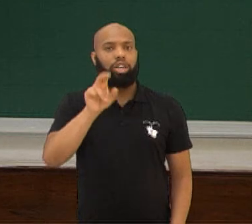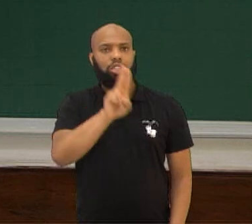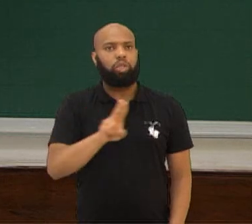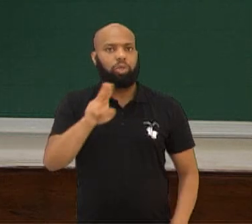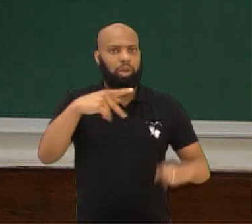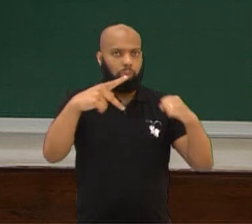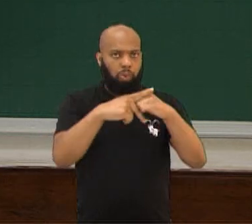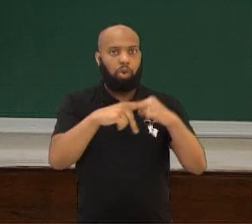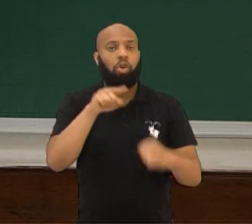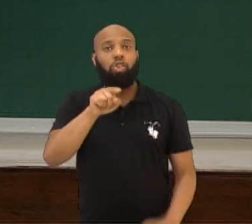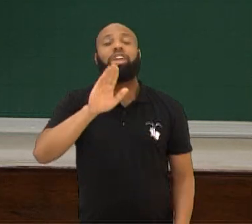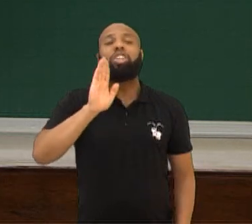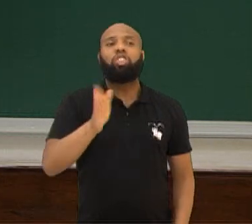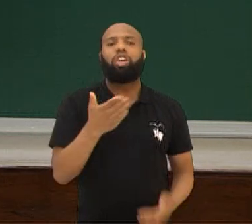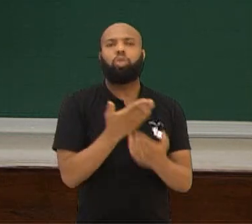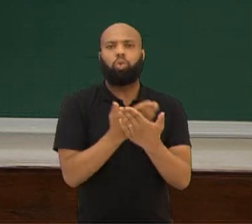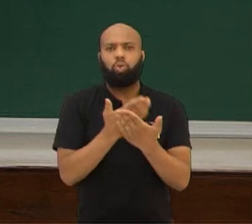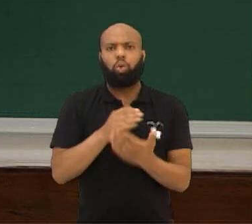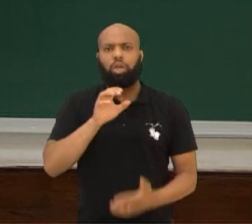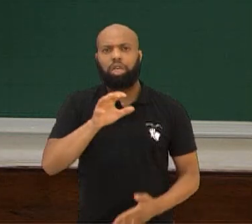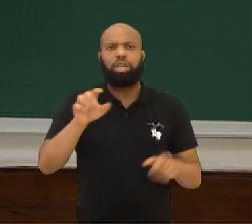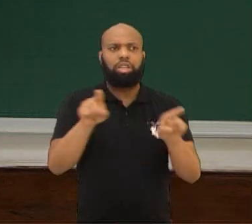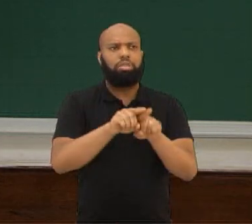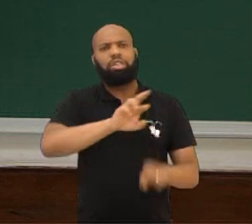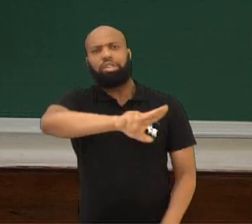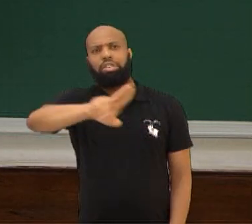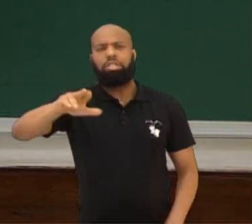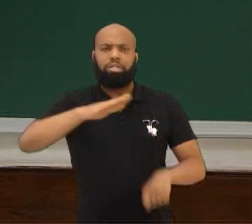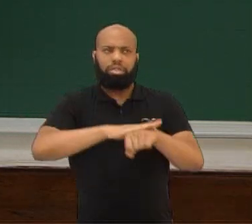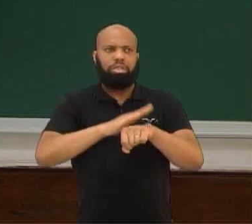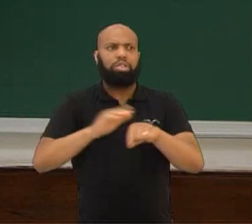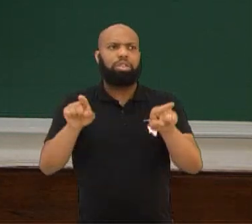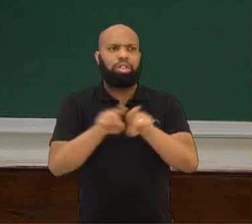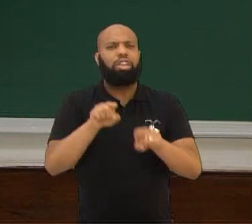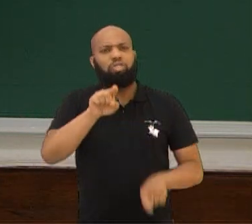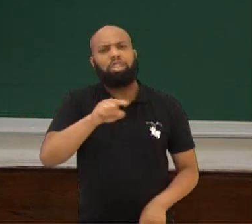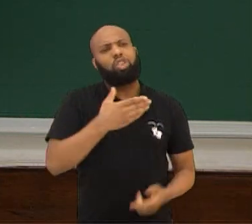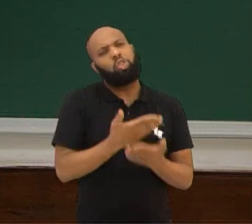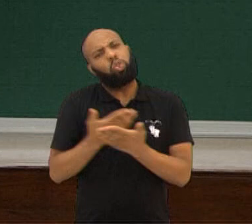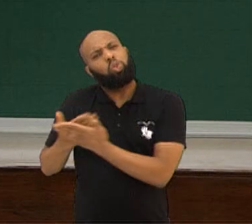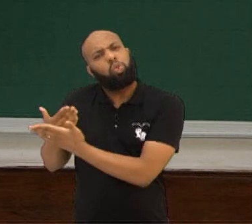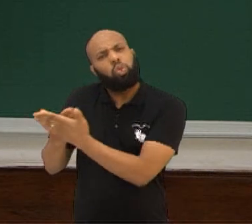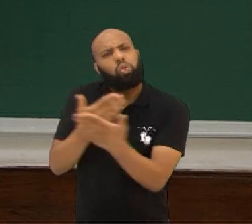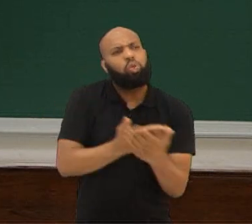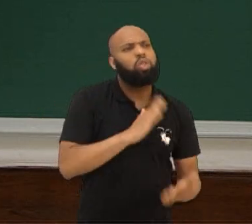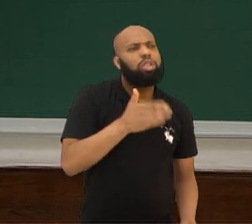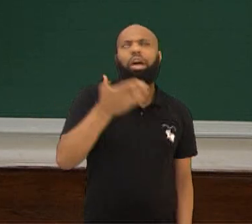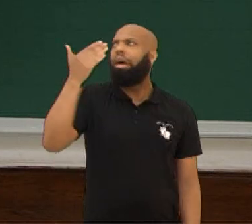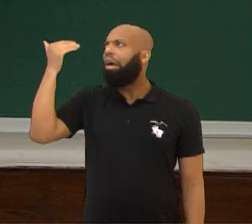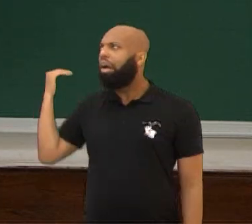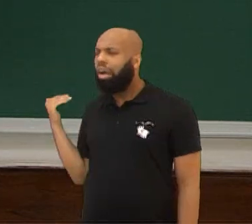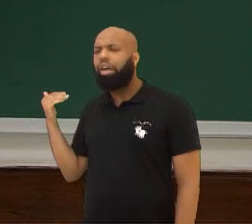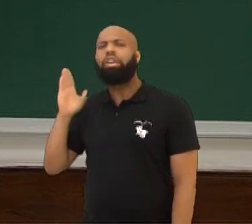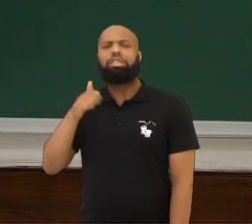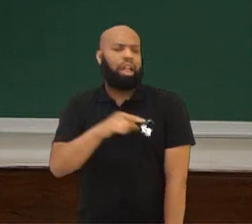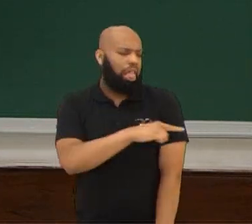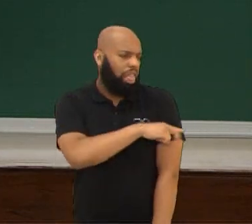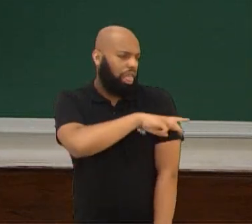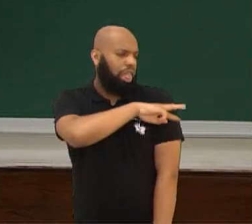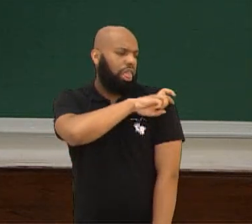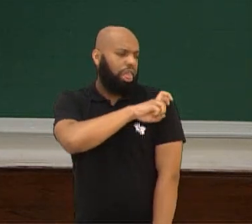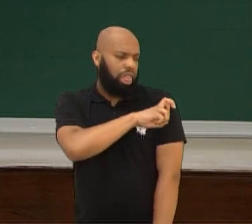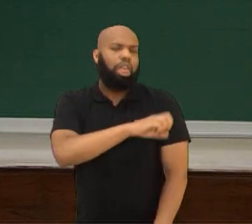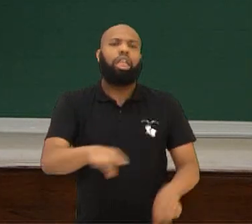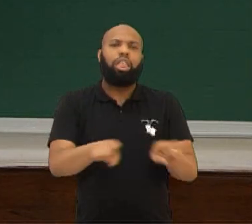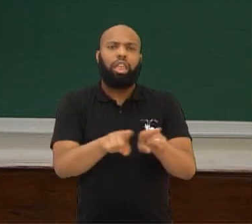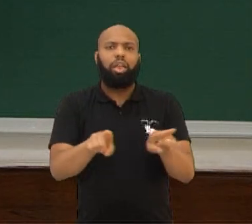pronominal. Vocês já estudaram isso várias vezes, você vem estudando isso desde lá de pequenininho, da primeira série, no 6º ano